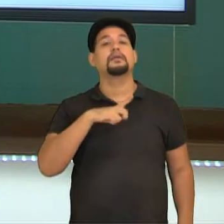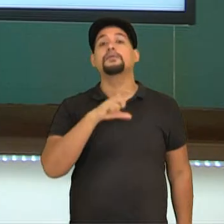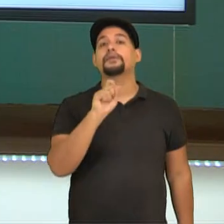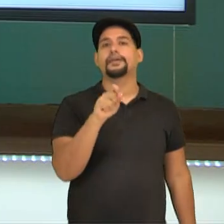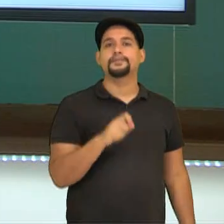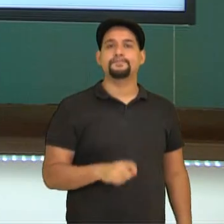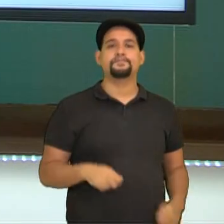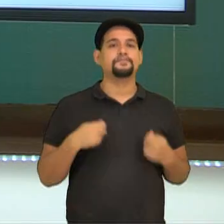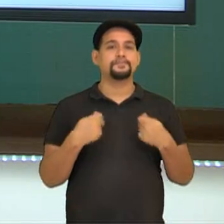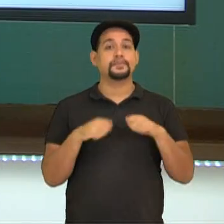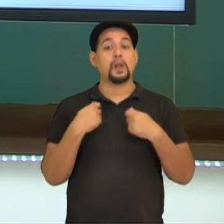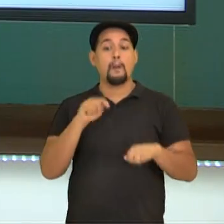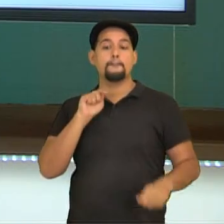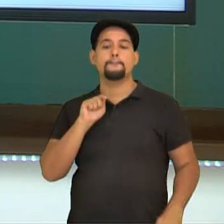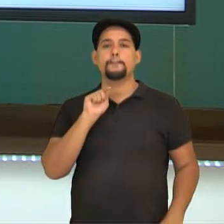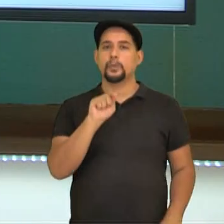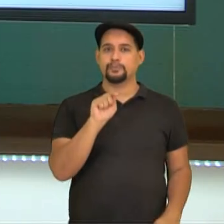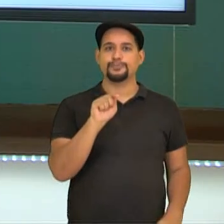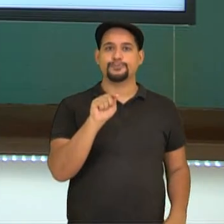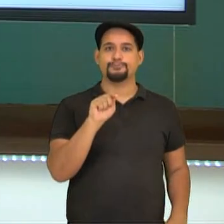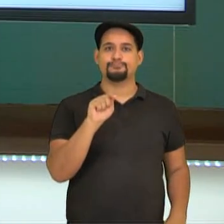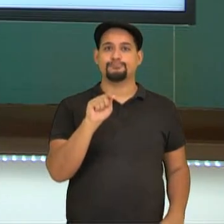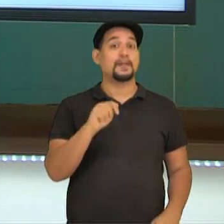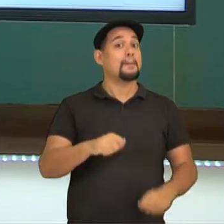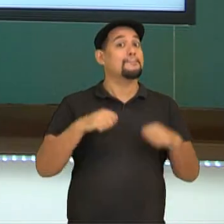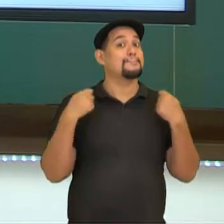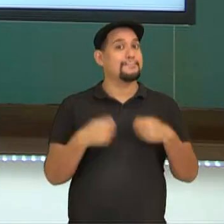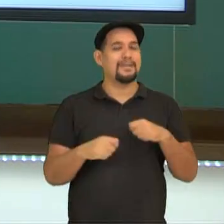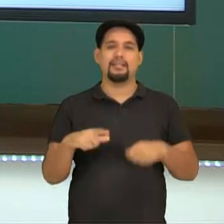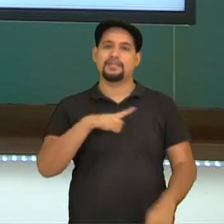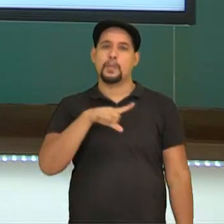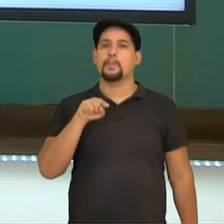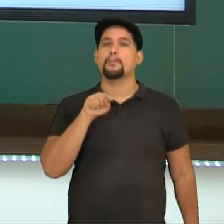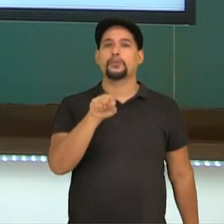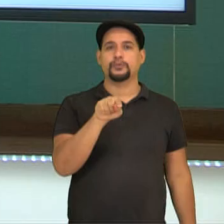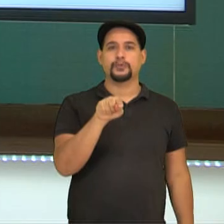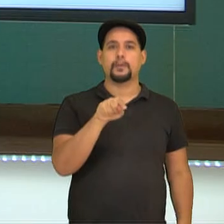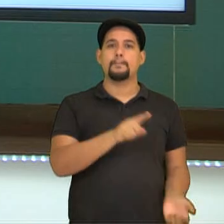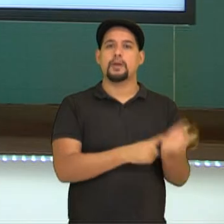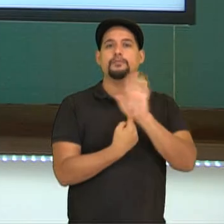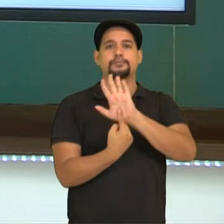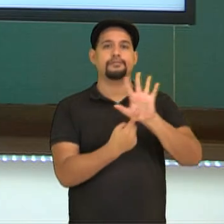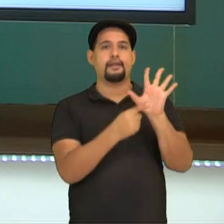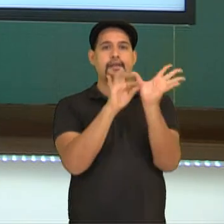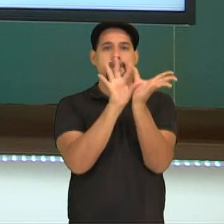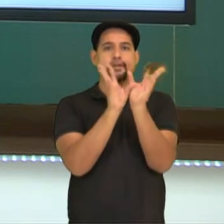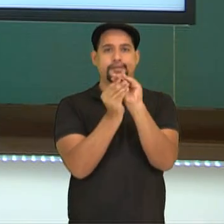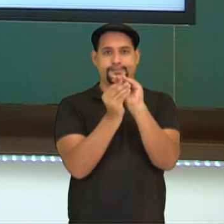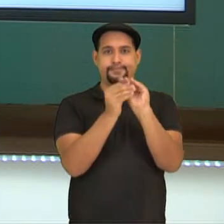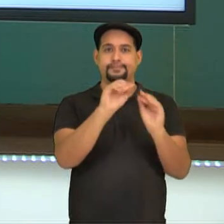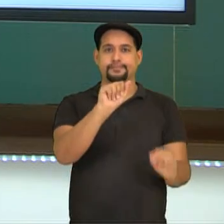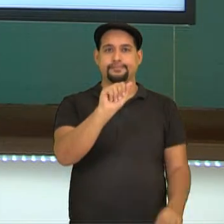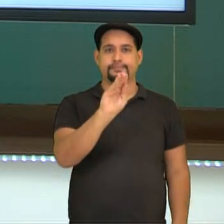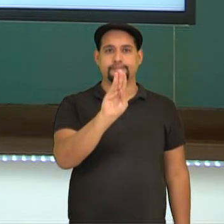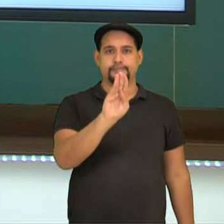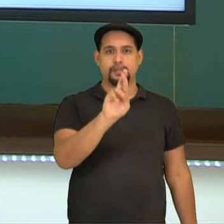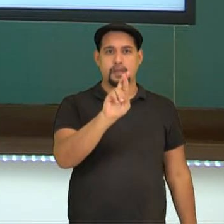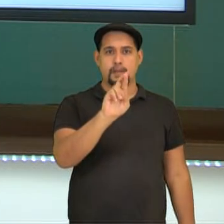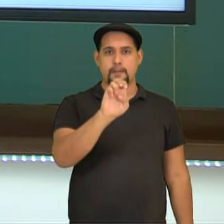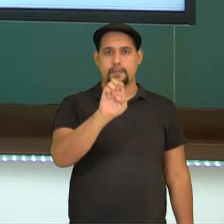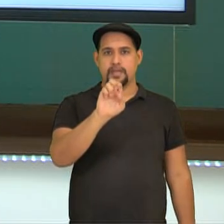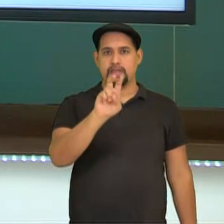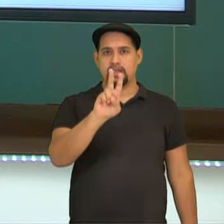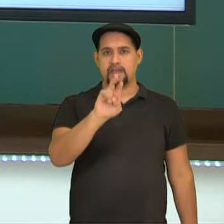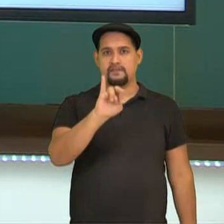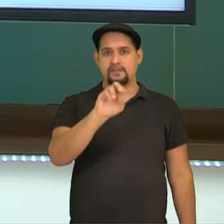Um ponto. Tem que aparecer o pontinho ali para marcar essa abreviatura em todas elas